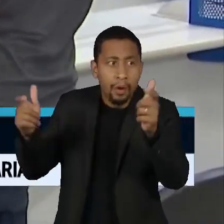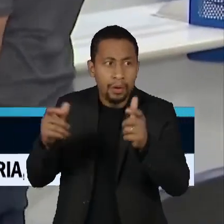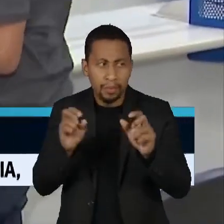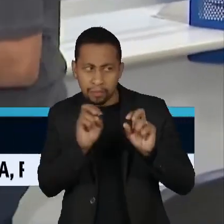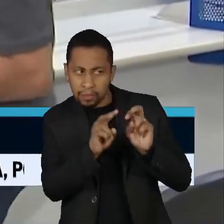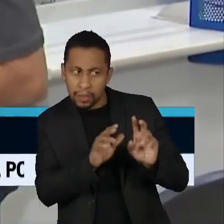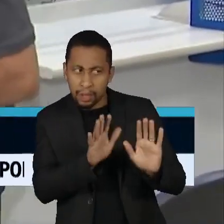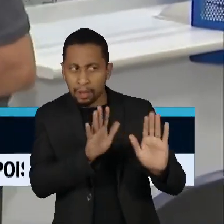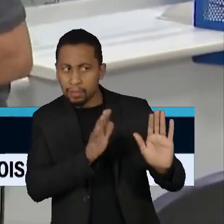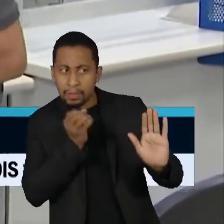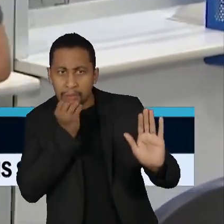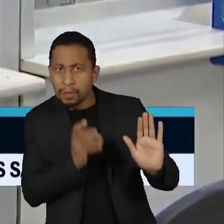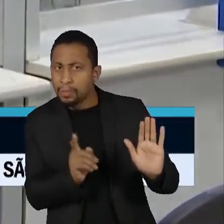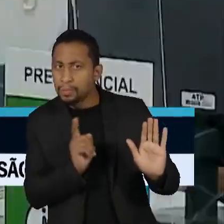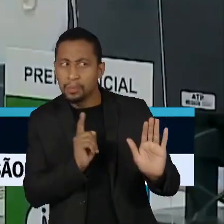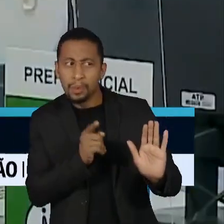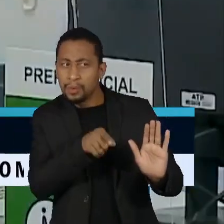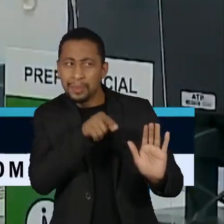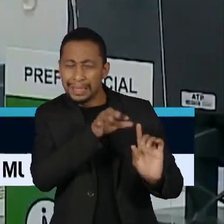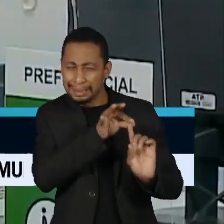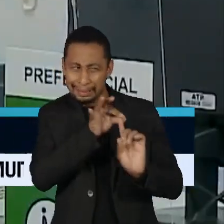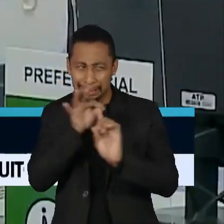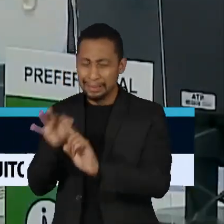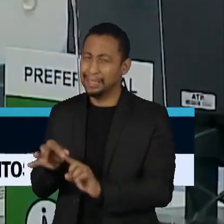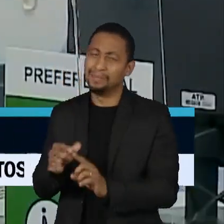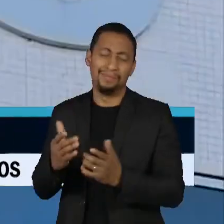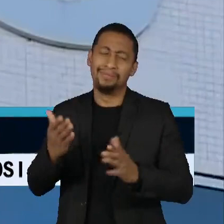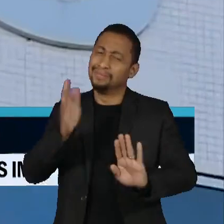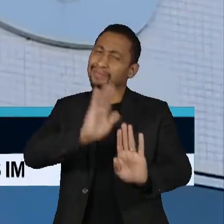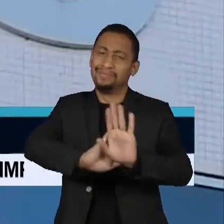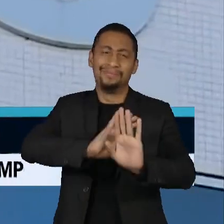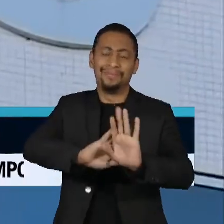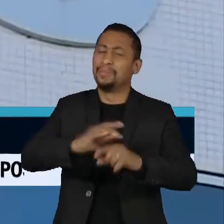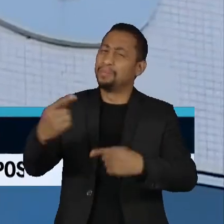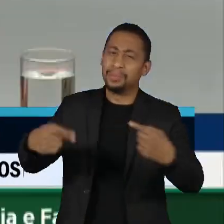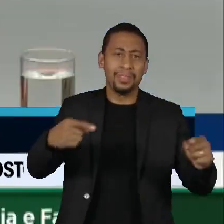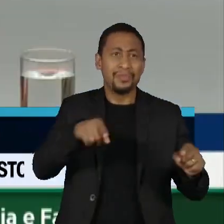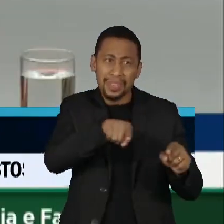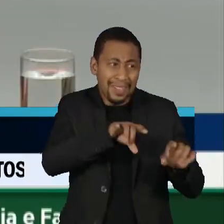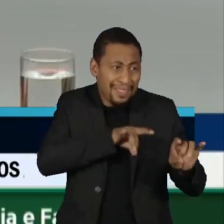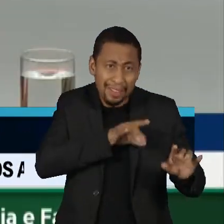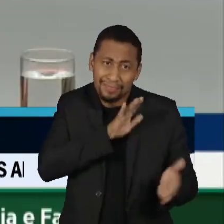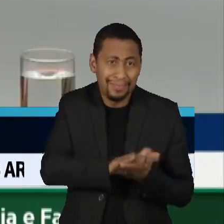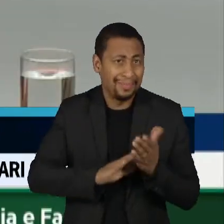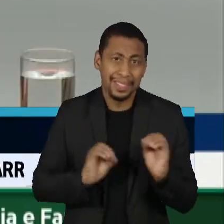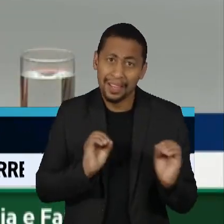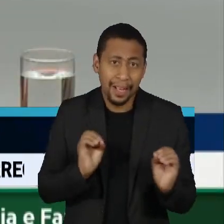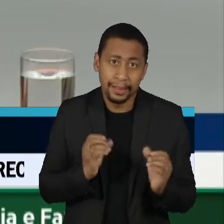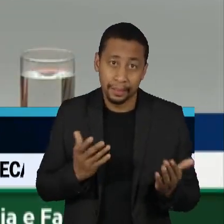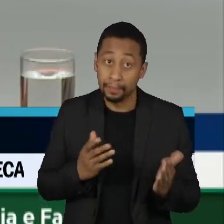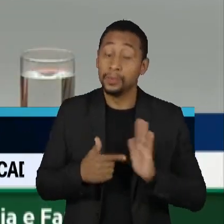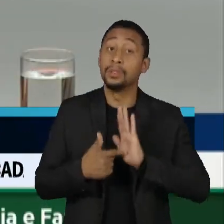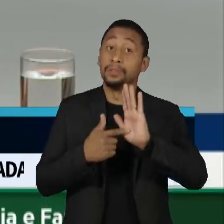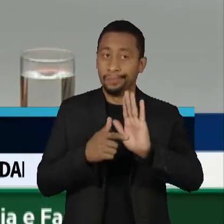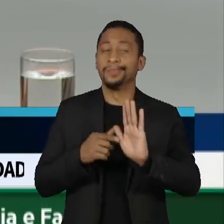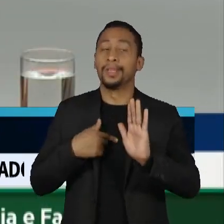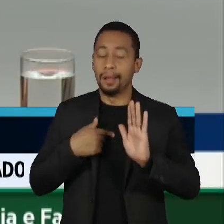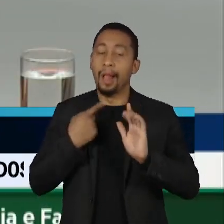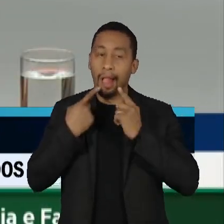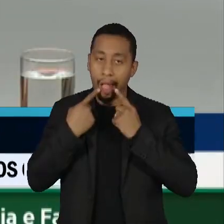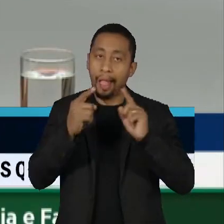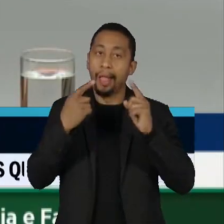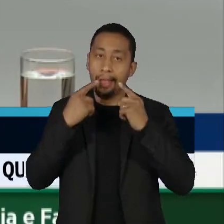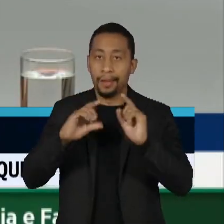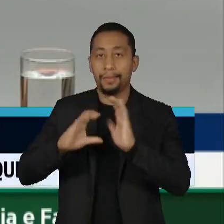do INSS, que alegam indicação por critérios políticos e não técnicos. O nome dele também era alvo de críticas do